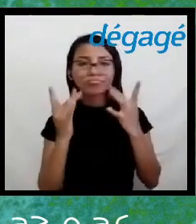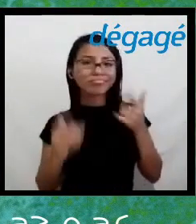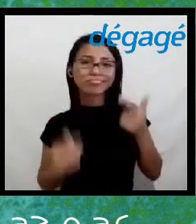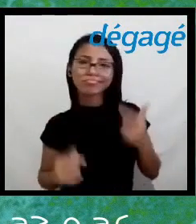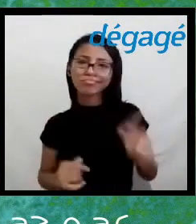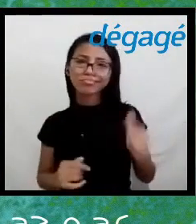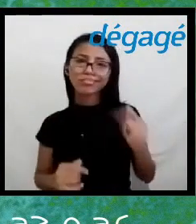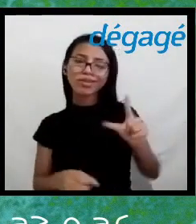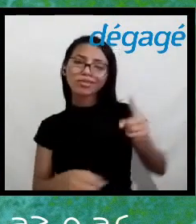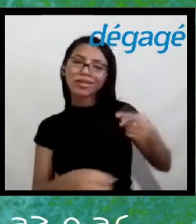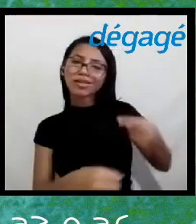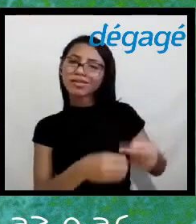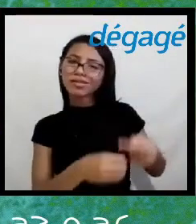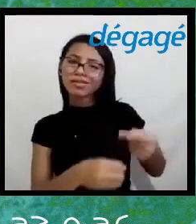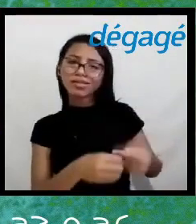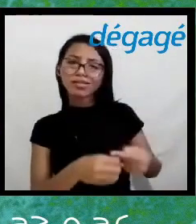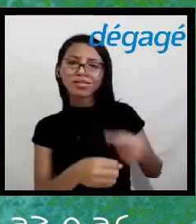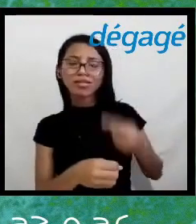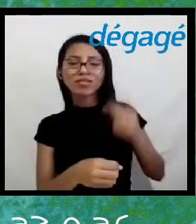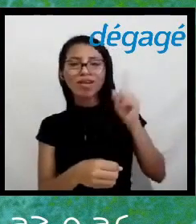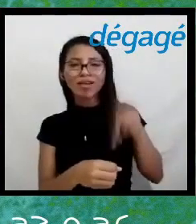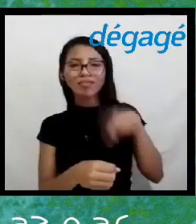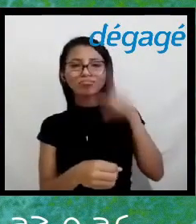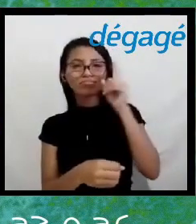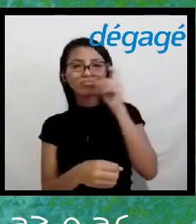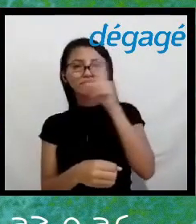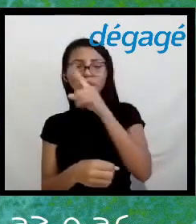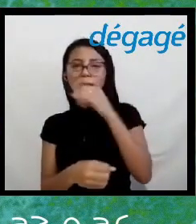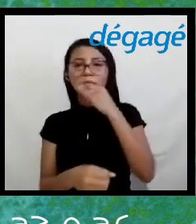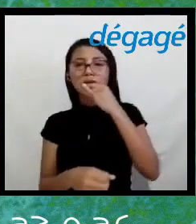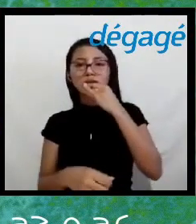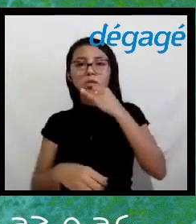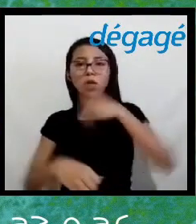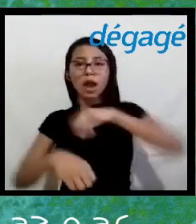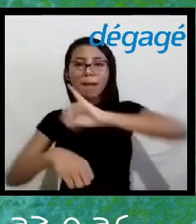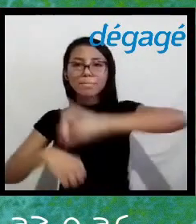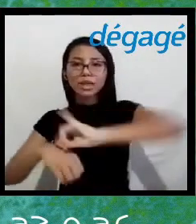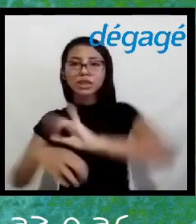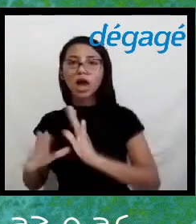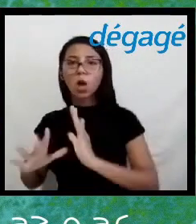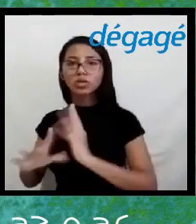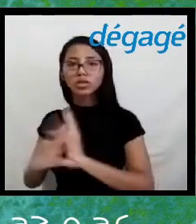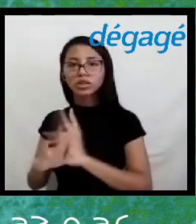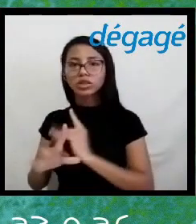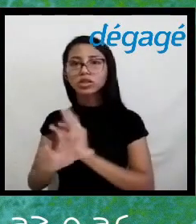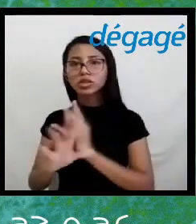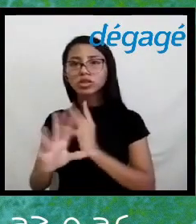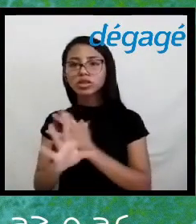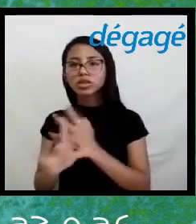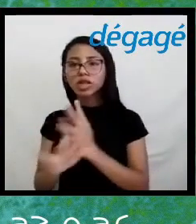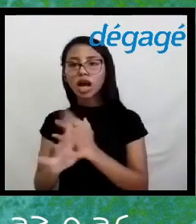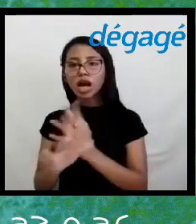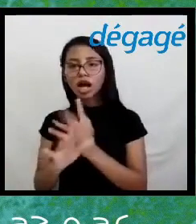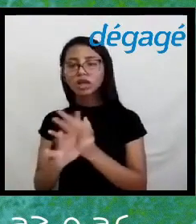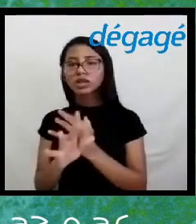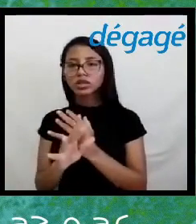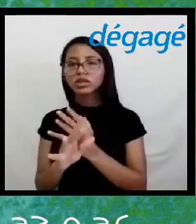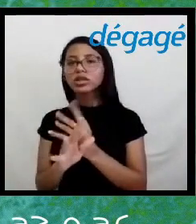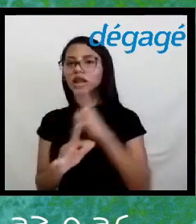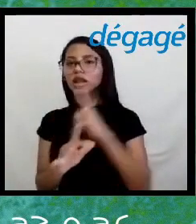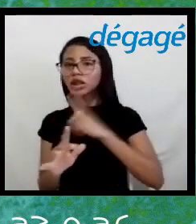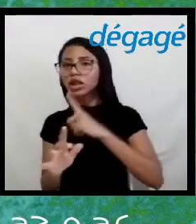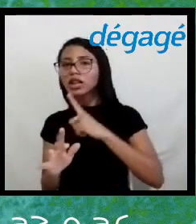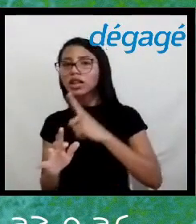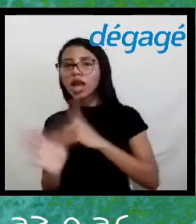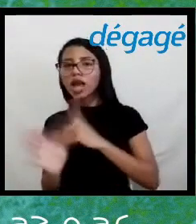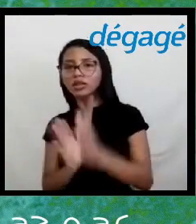falou, na cidade grande também, no, na capital, onde a gente já tem um pouco mais de acesso à arte, por exemplo, a gente também vivencia